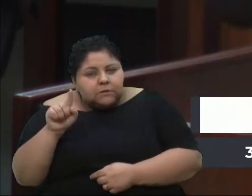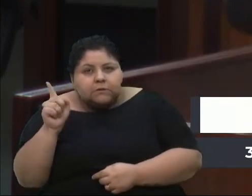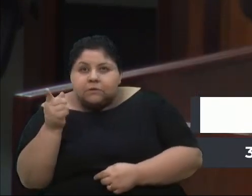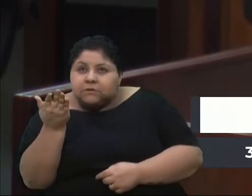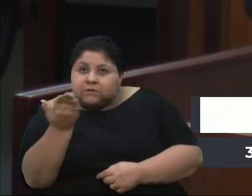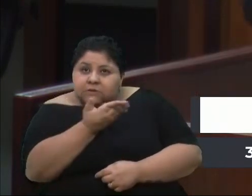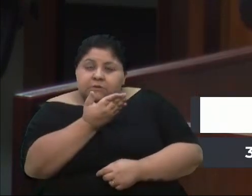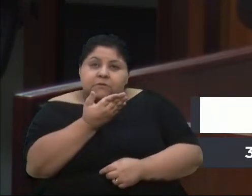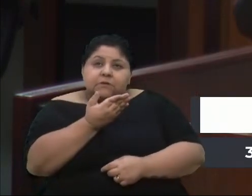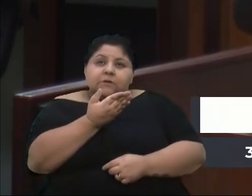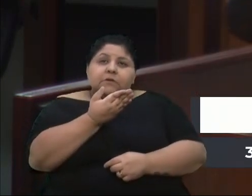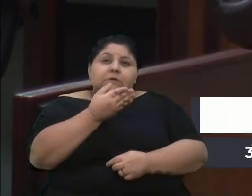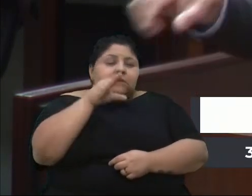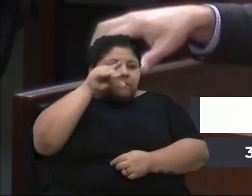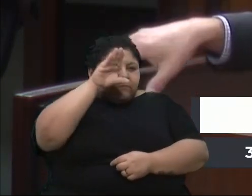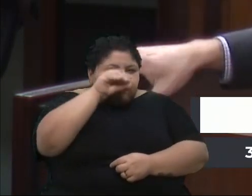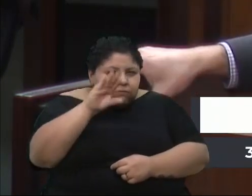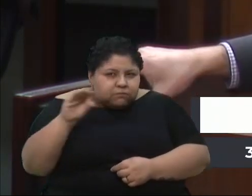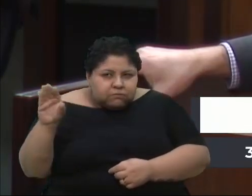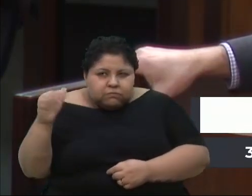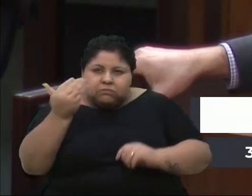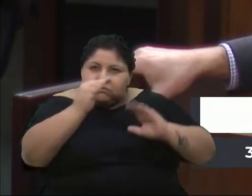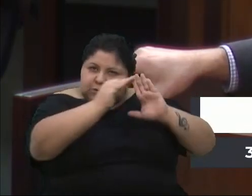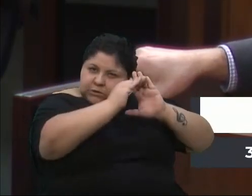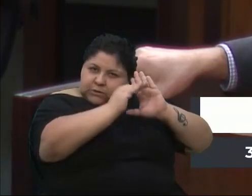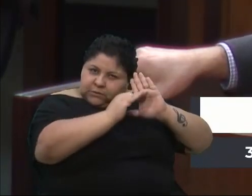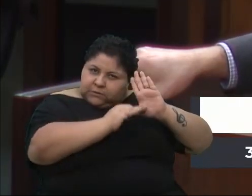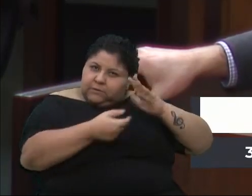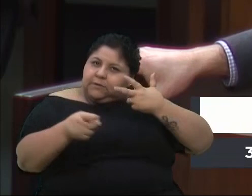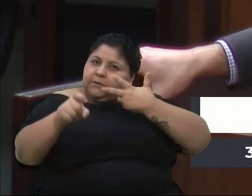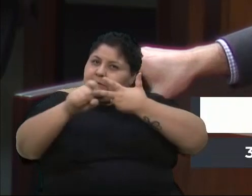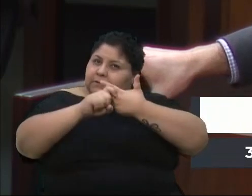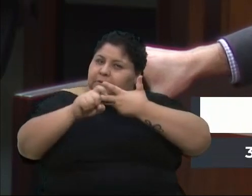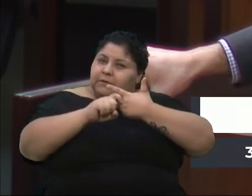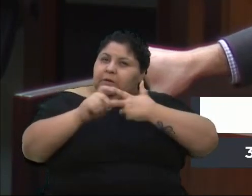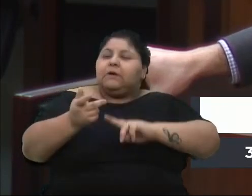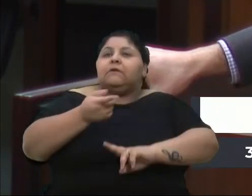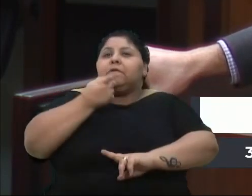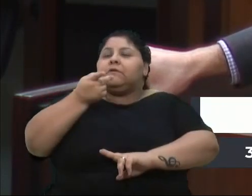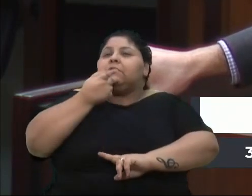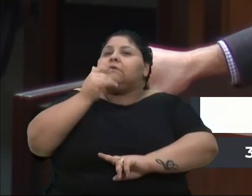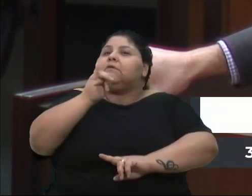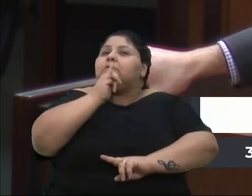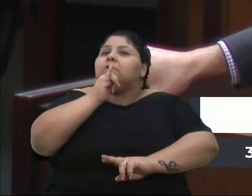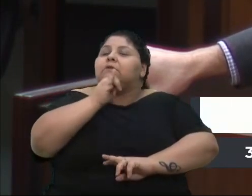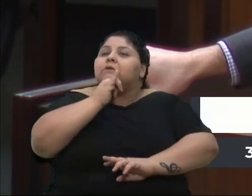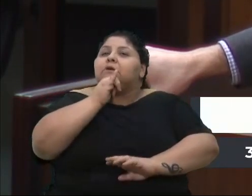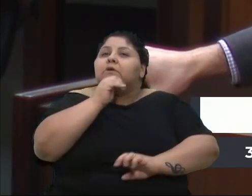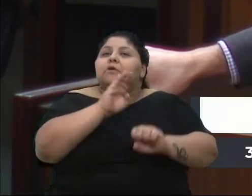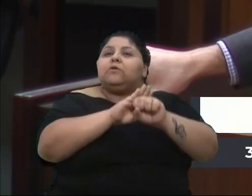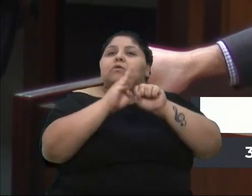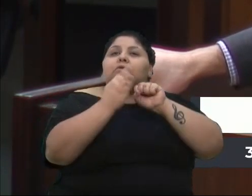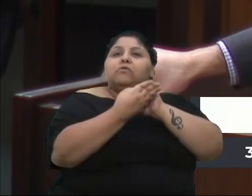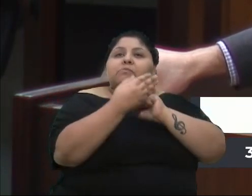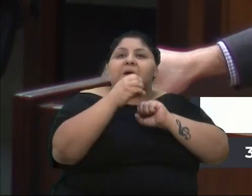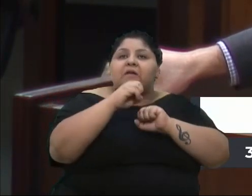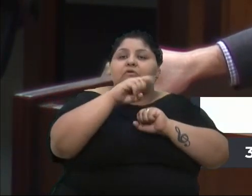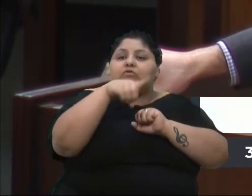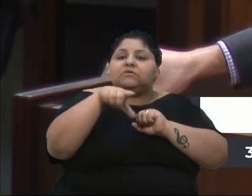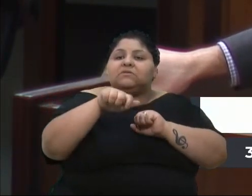nesse programa do Executivo, eu cito, por exemplo, lá o São Ciro 2, estava